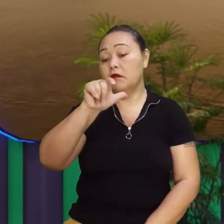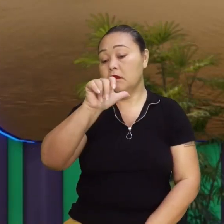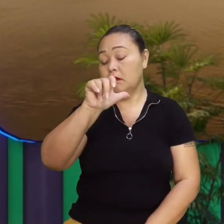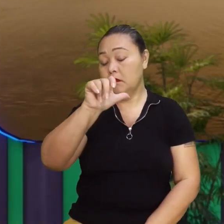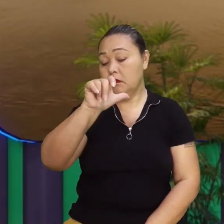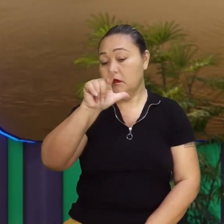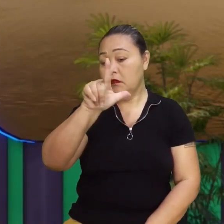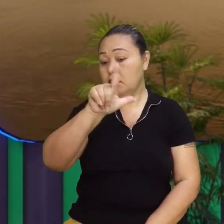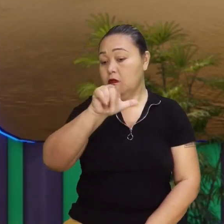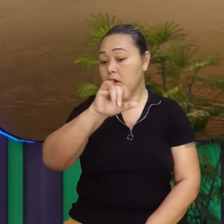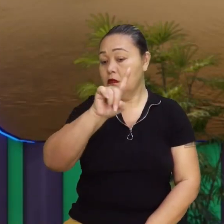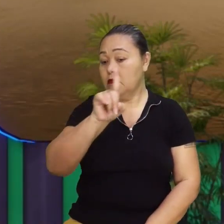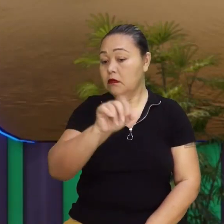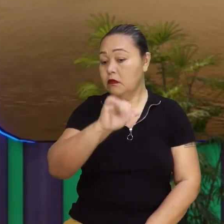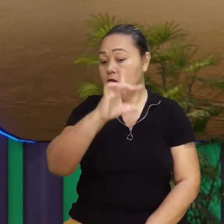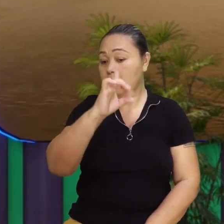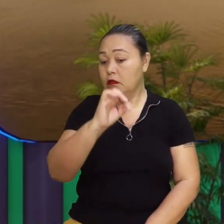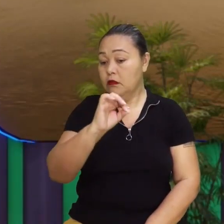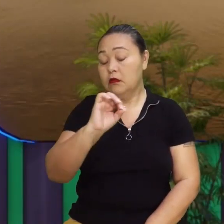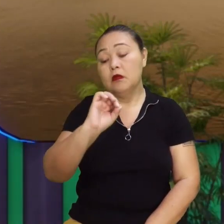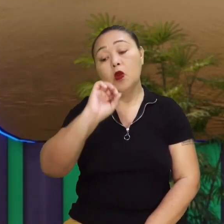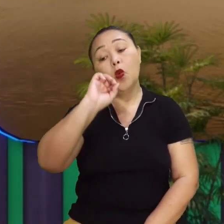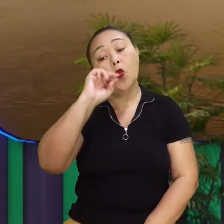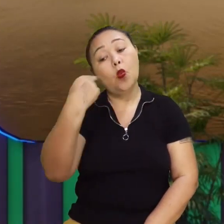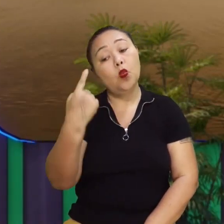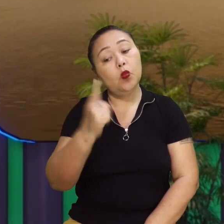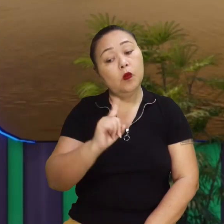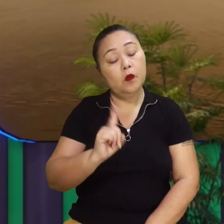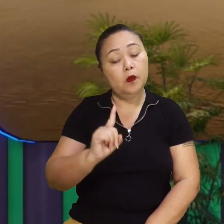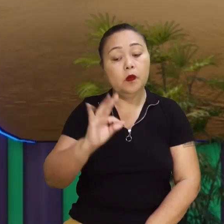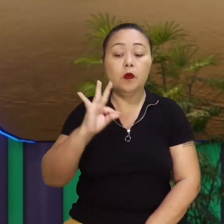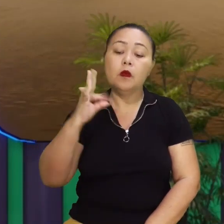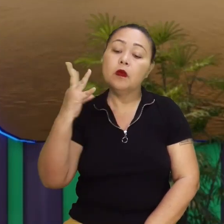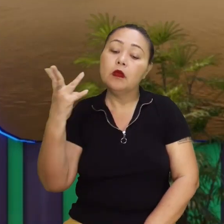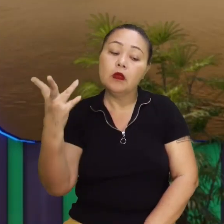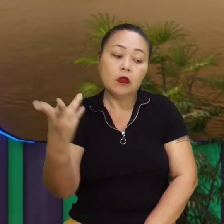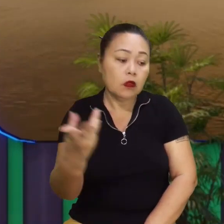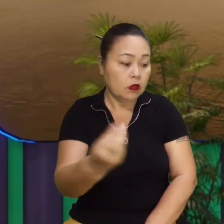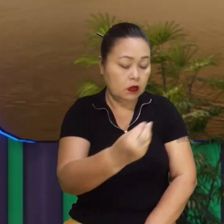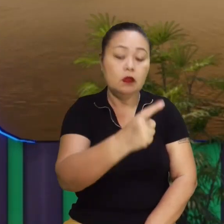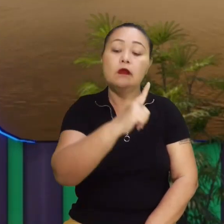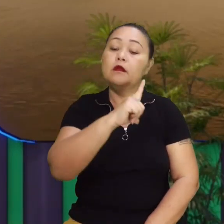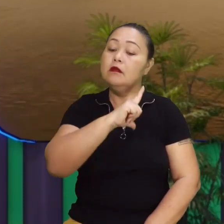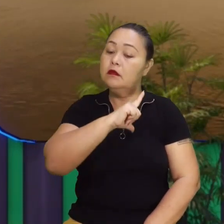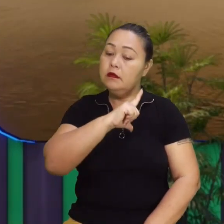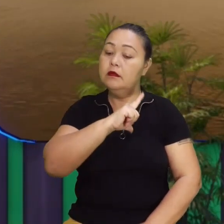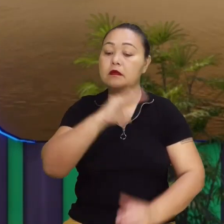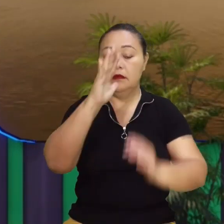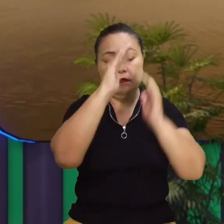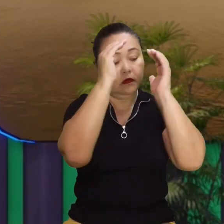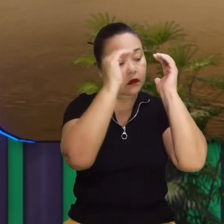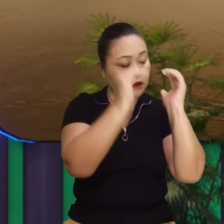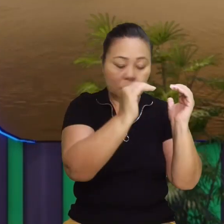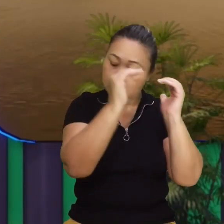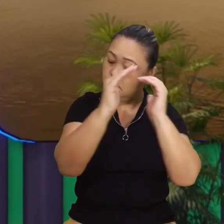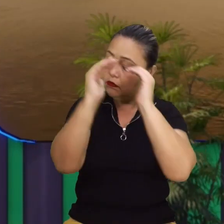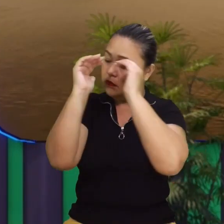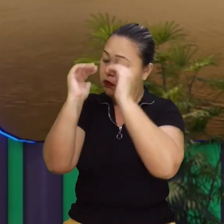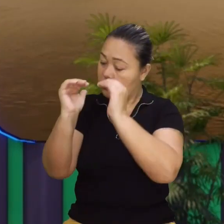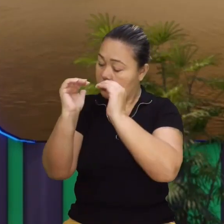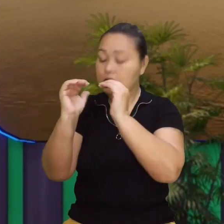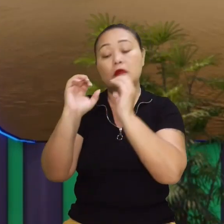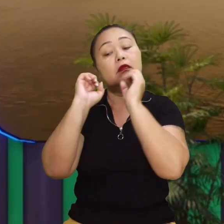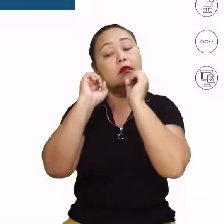não mas tu todos todos devem e merecem respeitou Ok